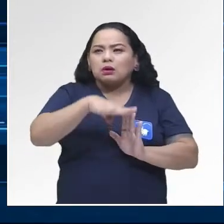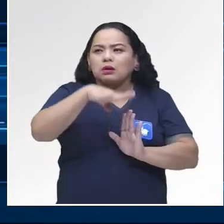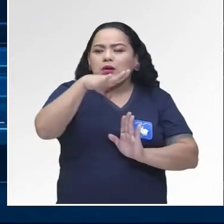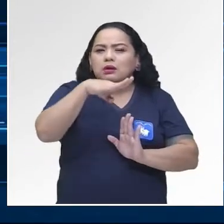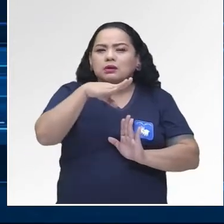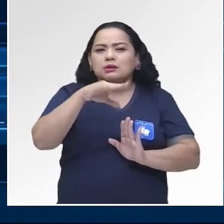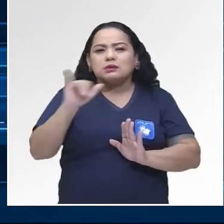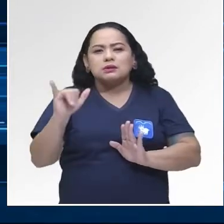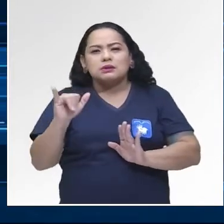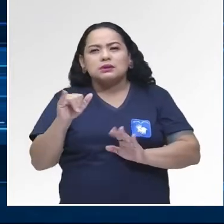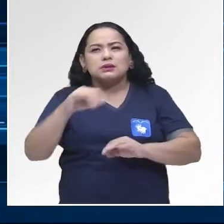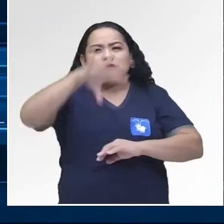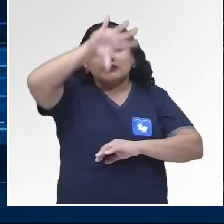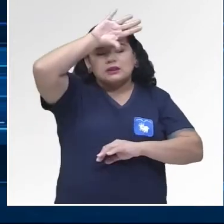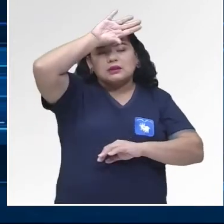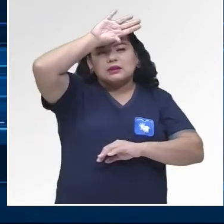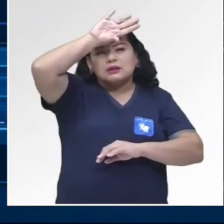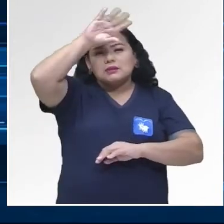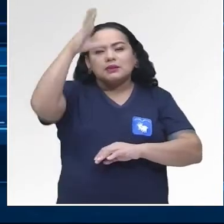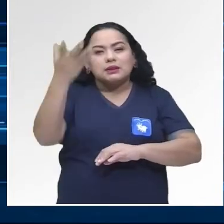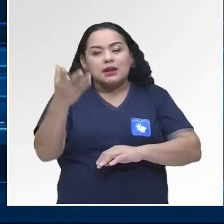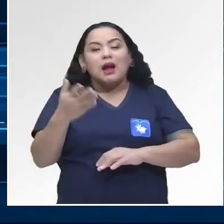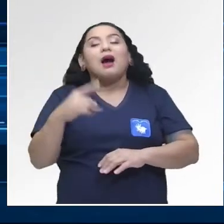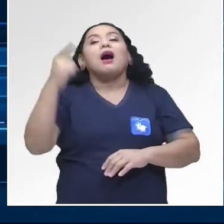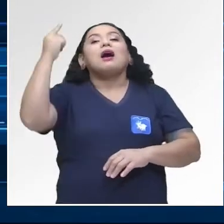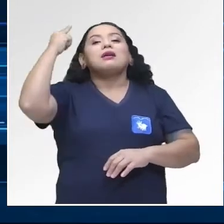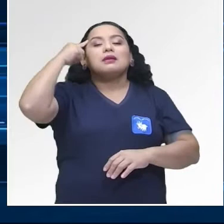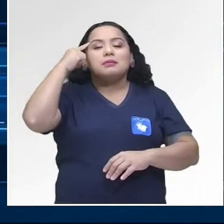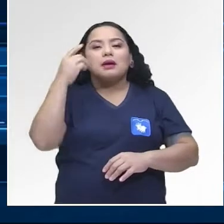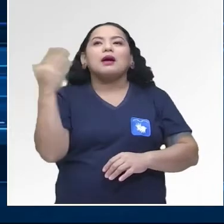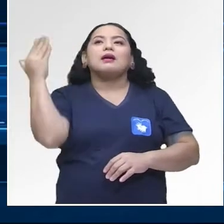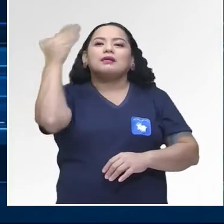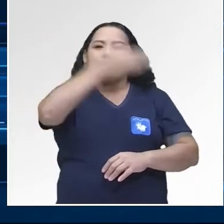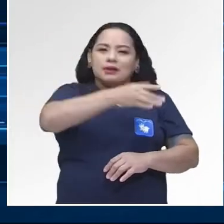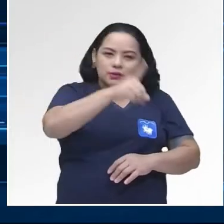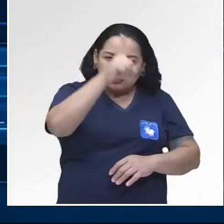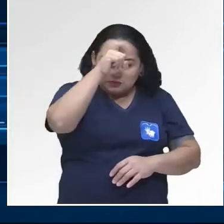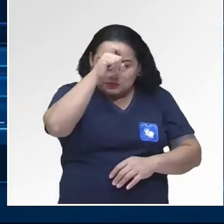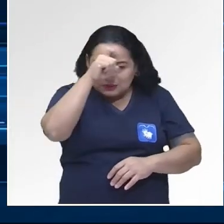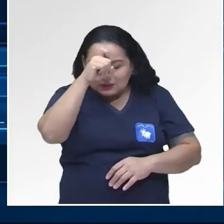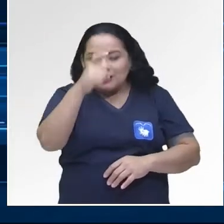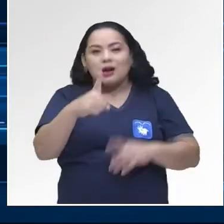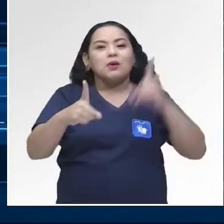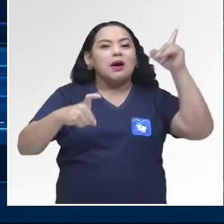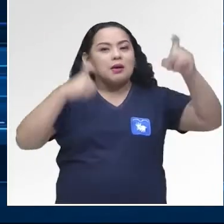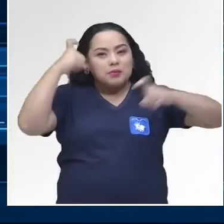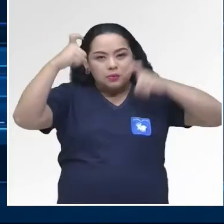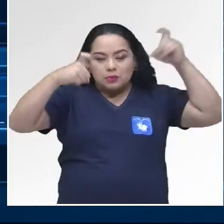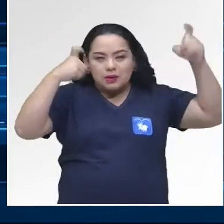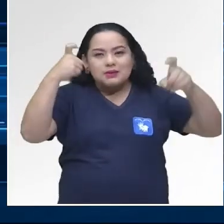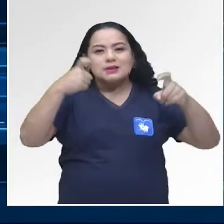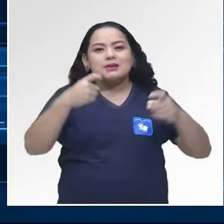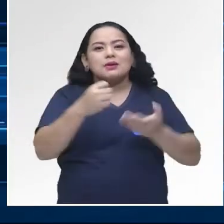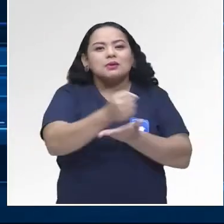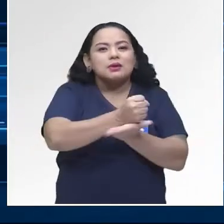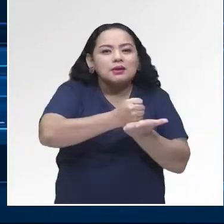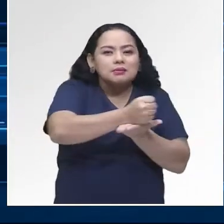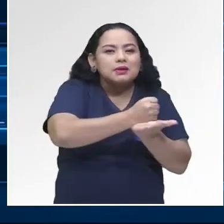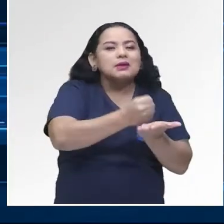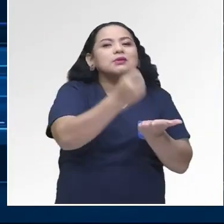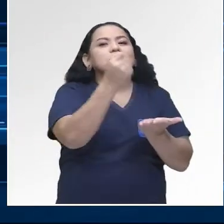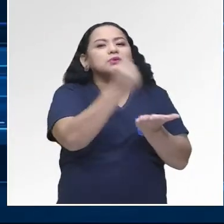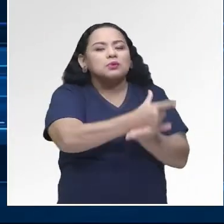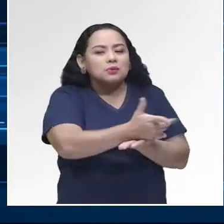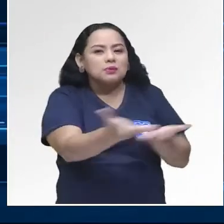vir febre, vir um monte de coisa. Aí é que ela vai levar para o médico, aí é que ela vai se preocupar em comprar remédio da drogaria, da farmácia,